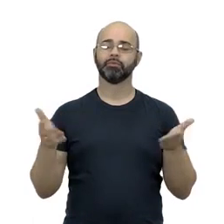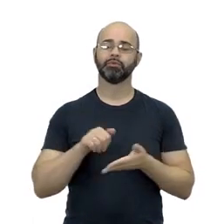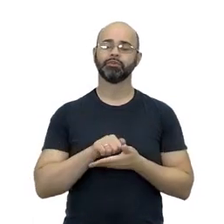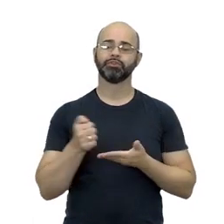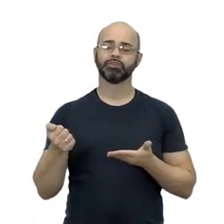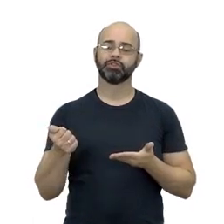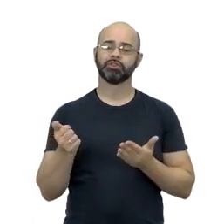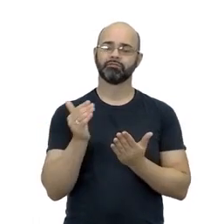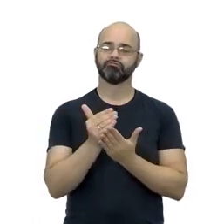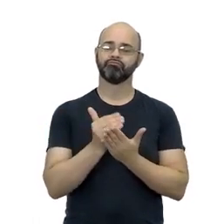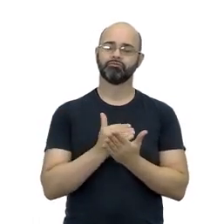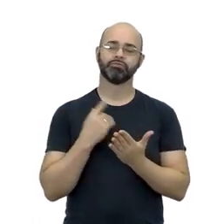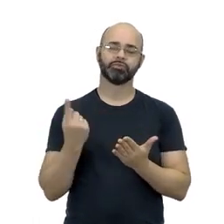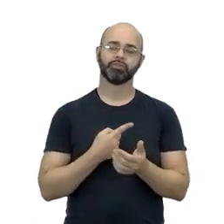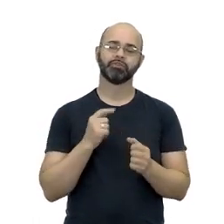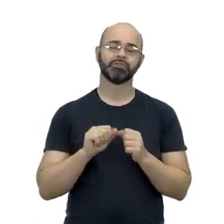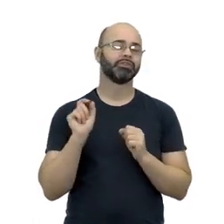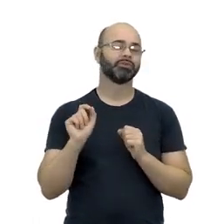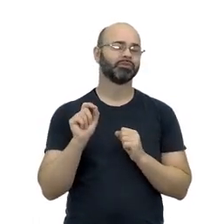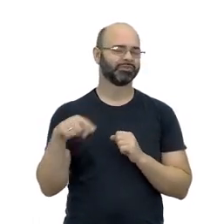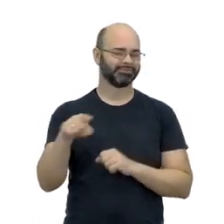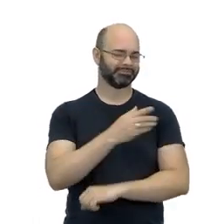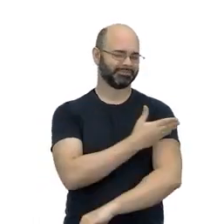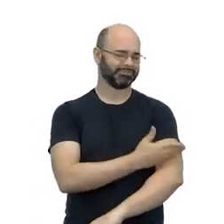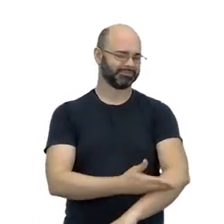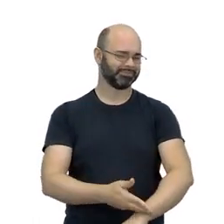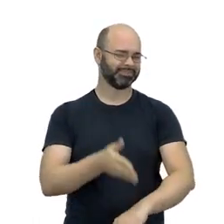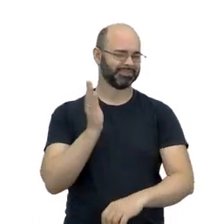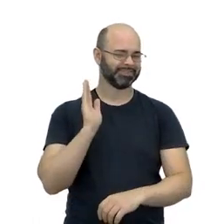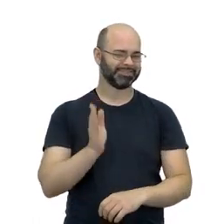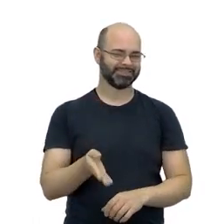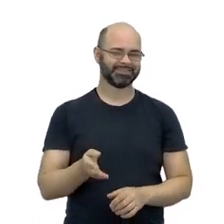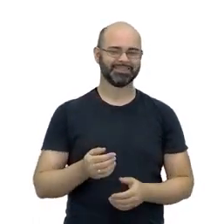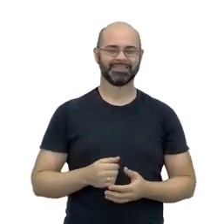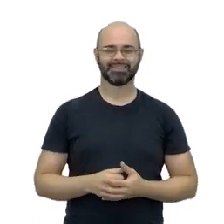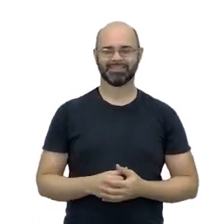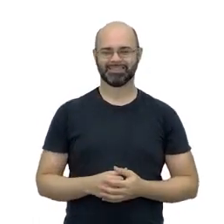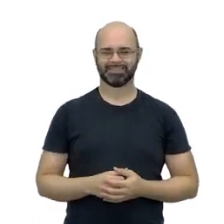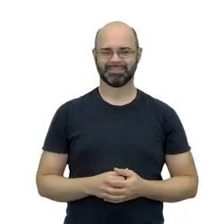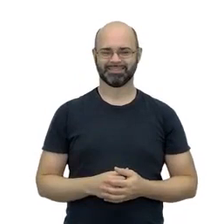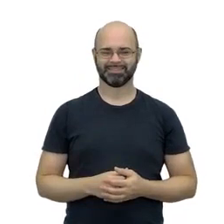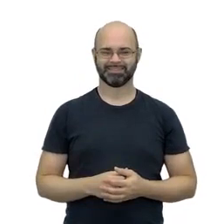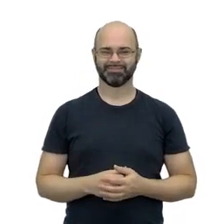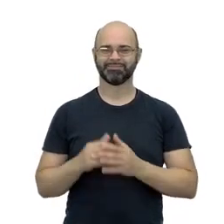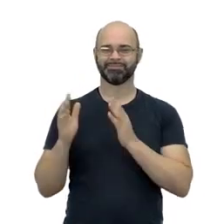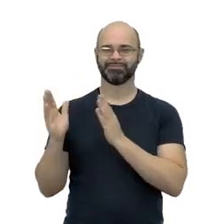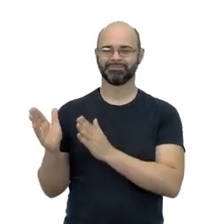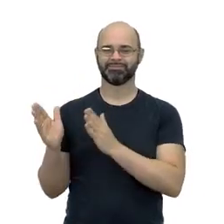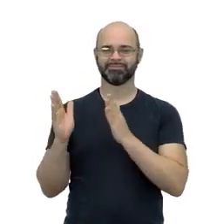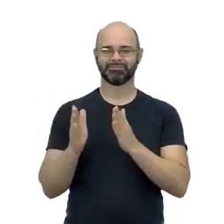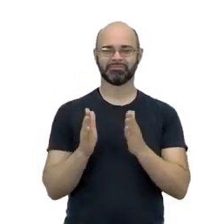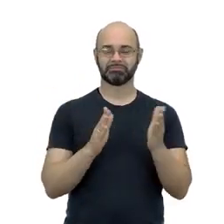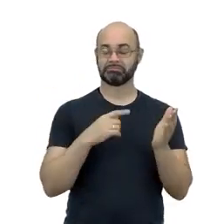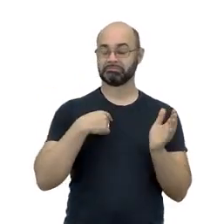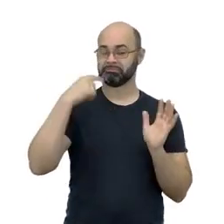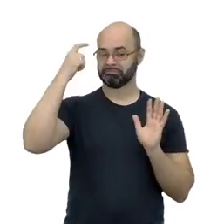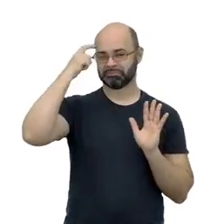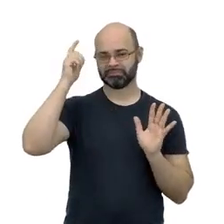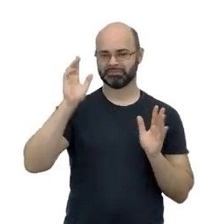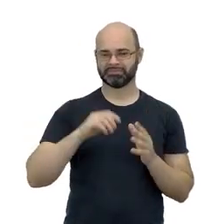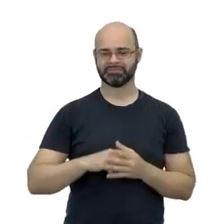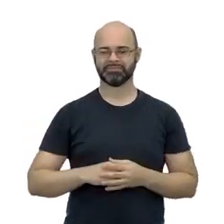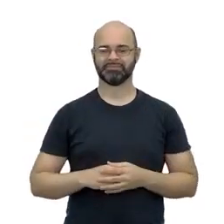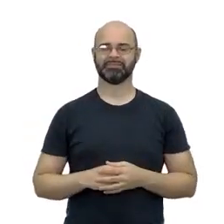hoje? Vocês já estão acostumadinhos aí com esse esquema, não é? Eu imagino. No primeiro